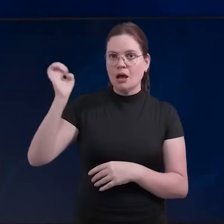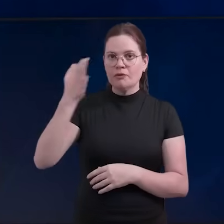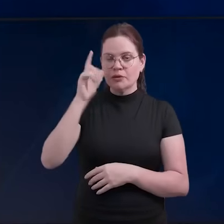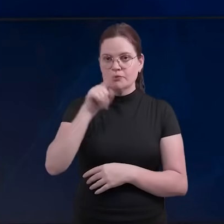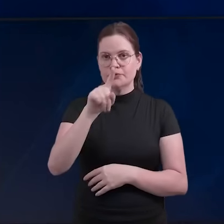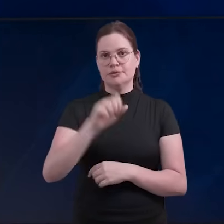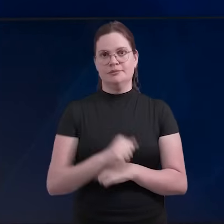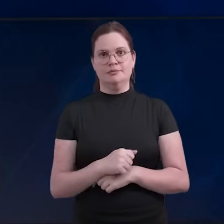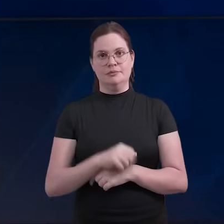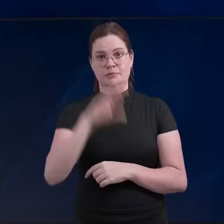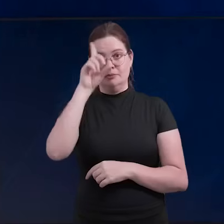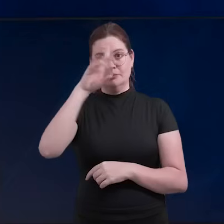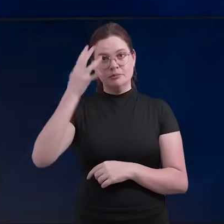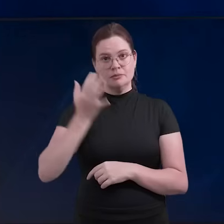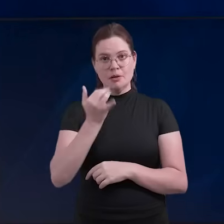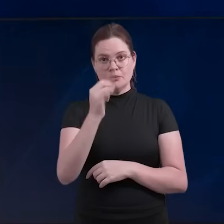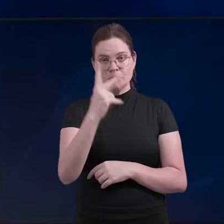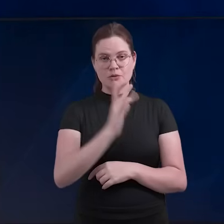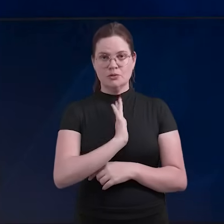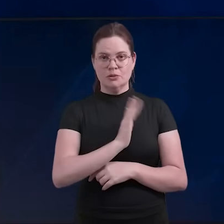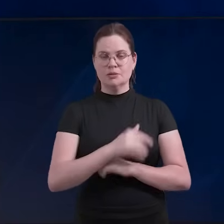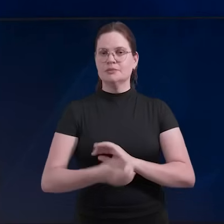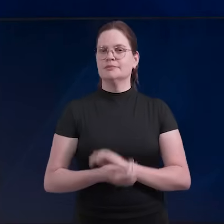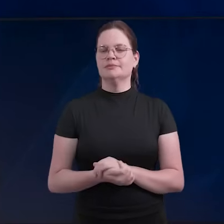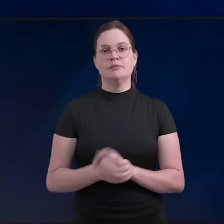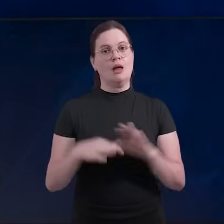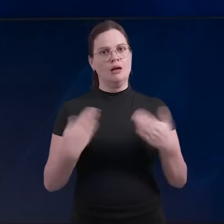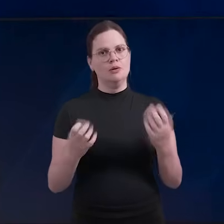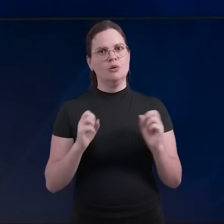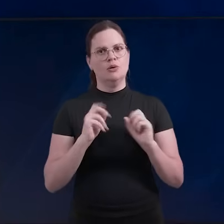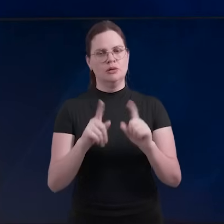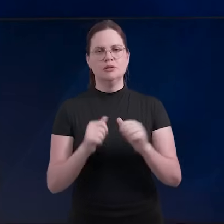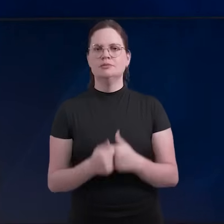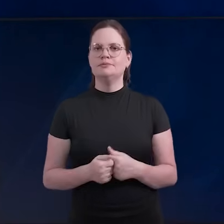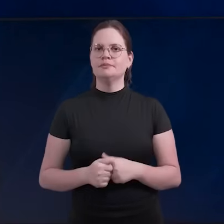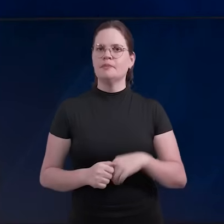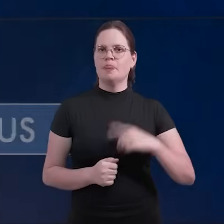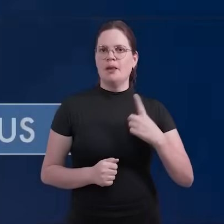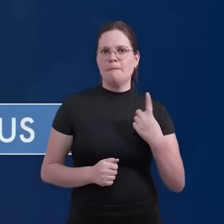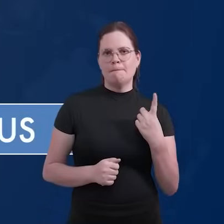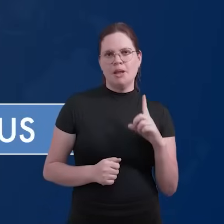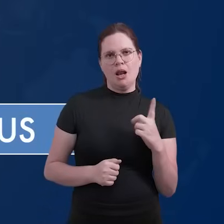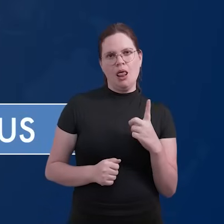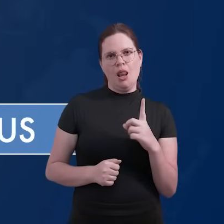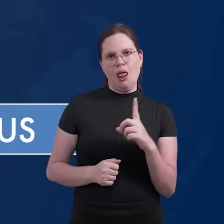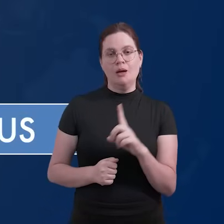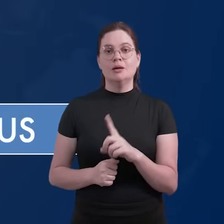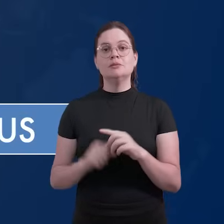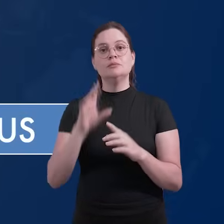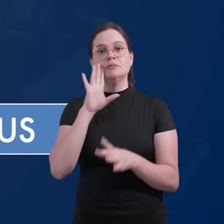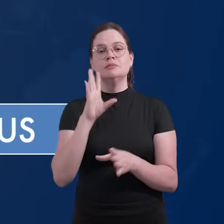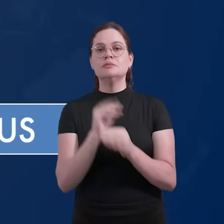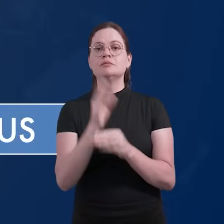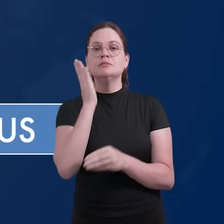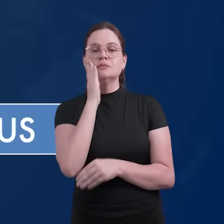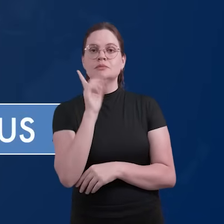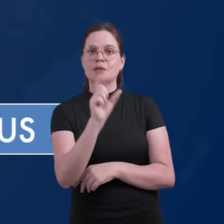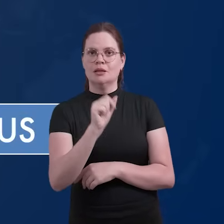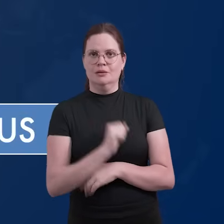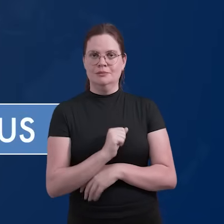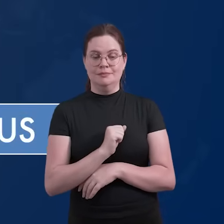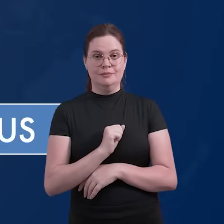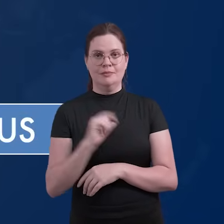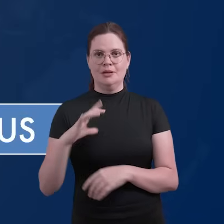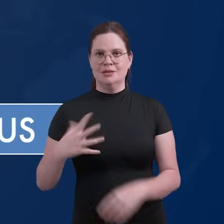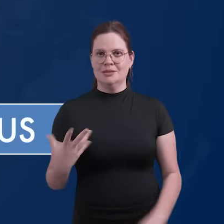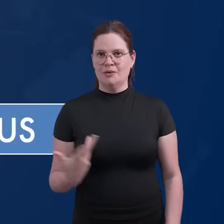estamos transmitindo aqui da parte de Deus para o seu coração. Aí sim, diante dessa situação, portanto, você vai descobrir uma coisa,